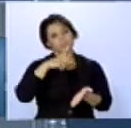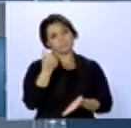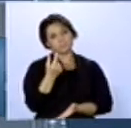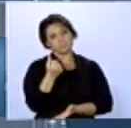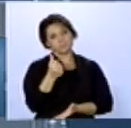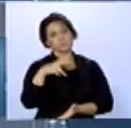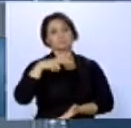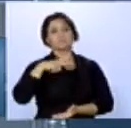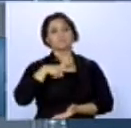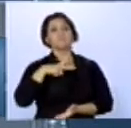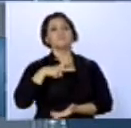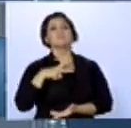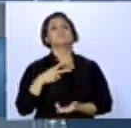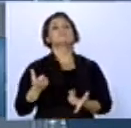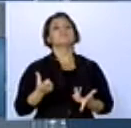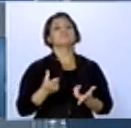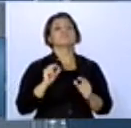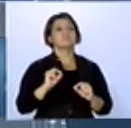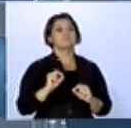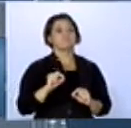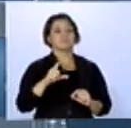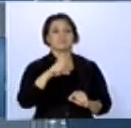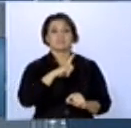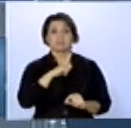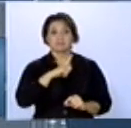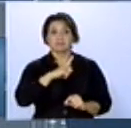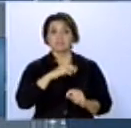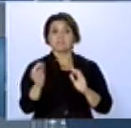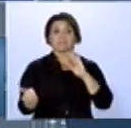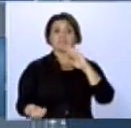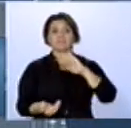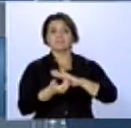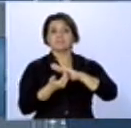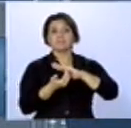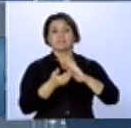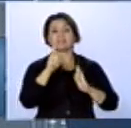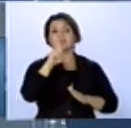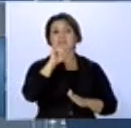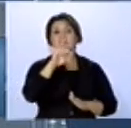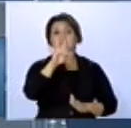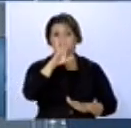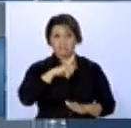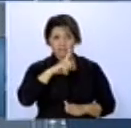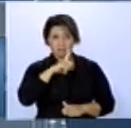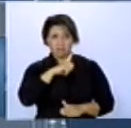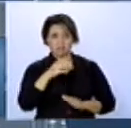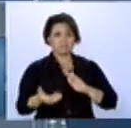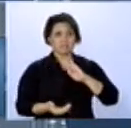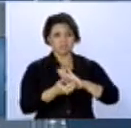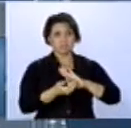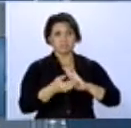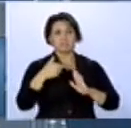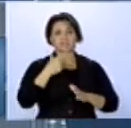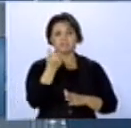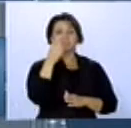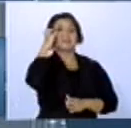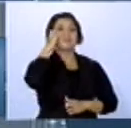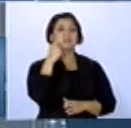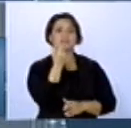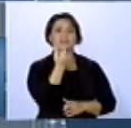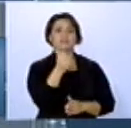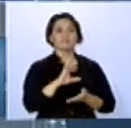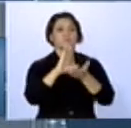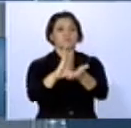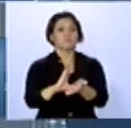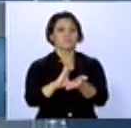Qual que é a grande questão os se existe limites para doações sem perguntar esse sistema brasileiro existe mas o problema